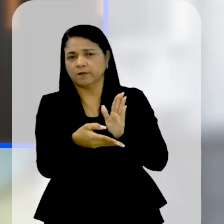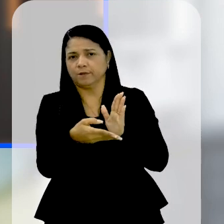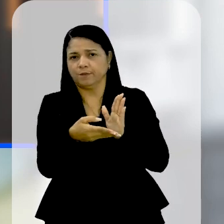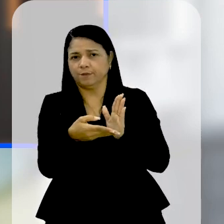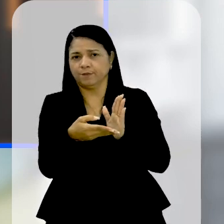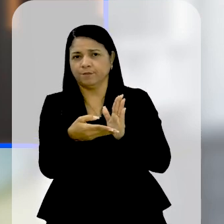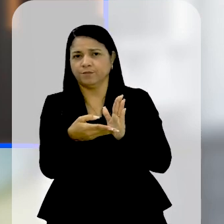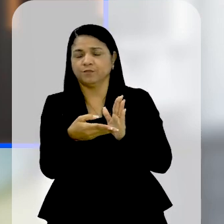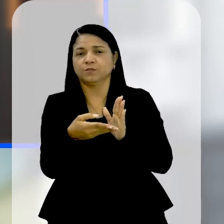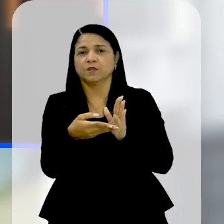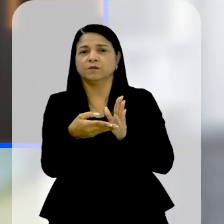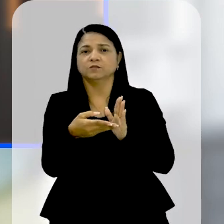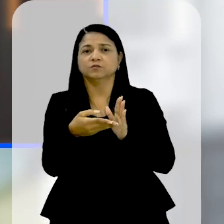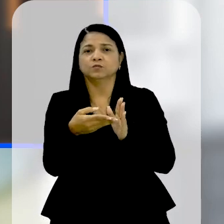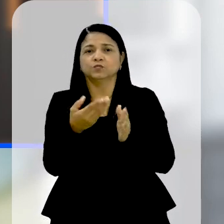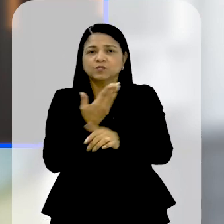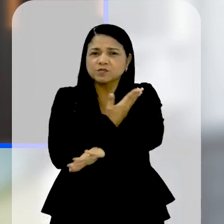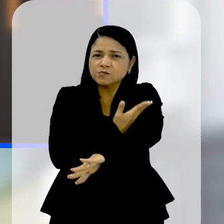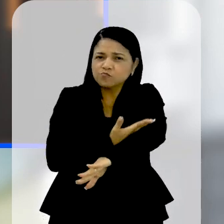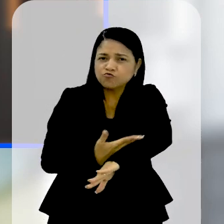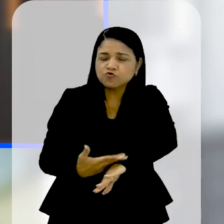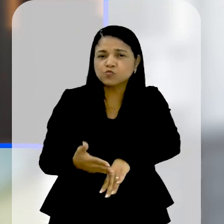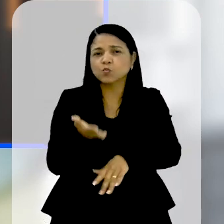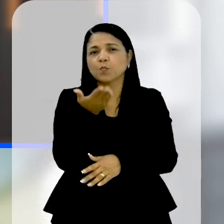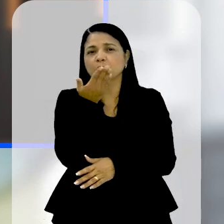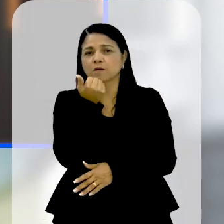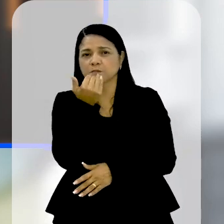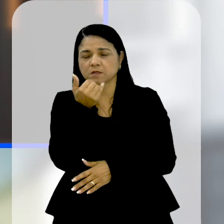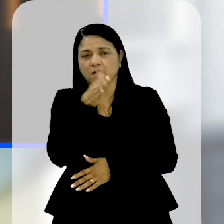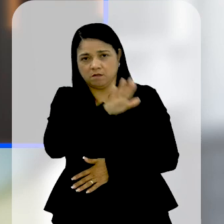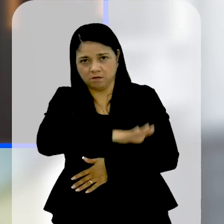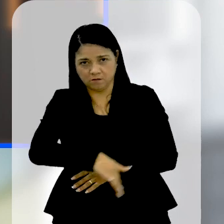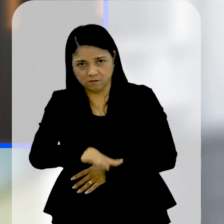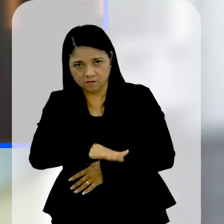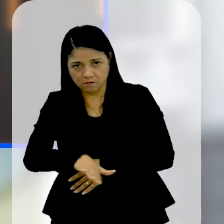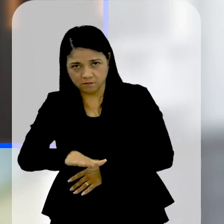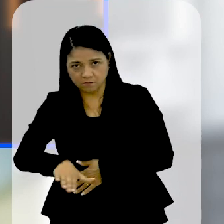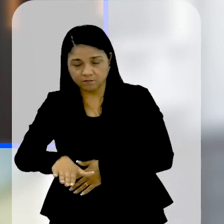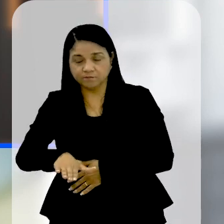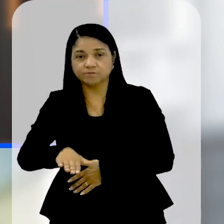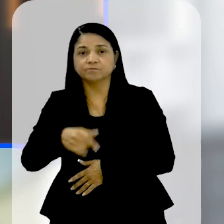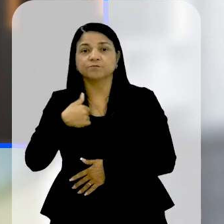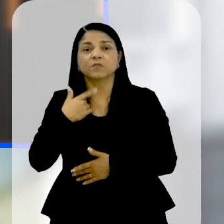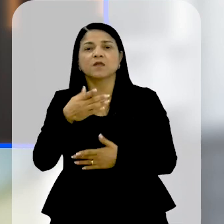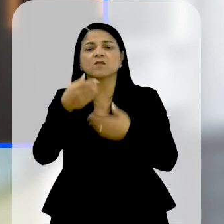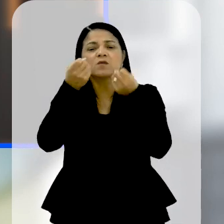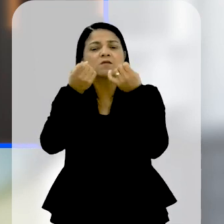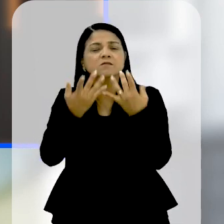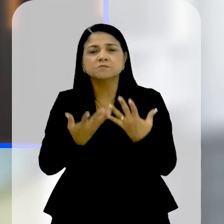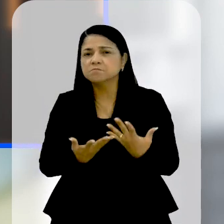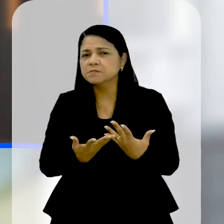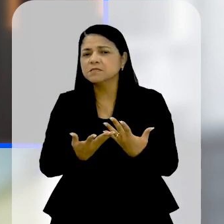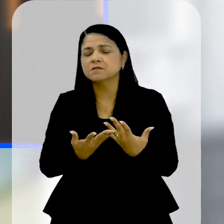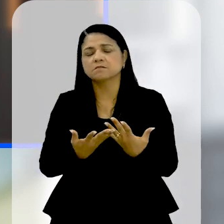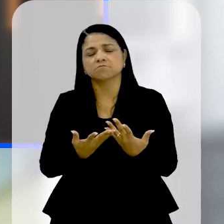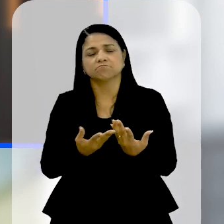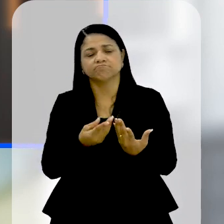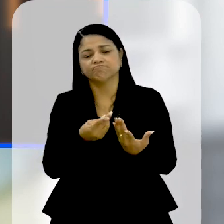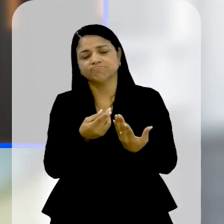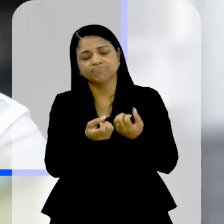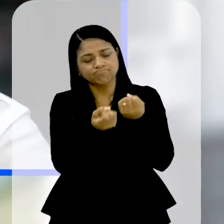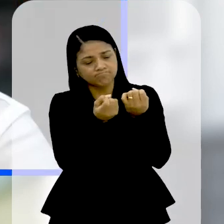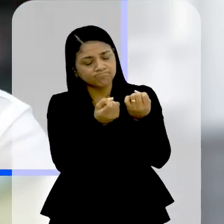eu acredito, para essa questão dos hábitos alimentares das nossas crianças, né? Eu queria que você explicasse